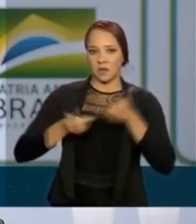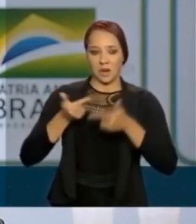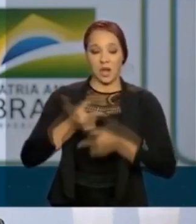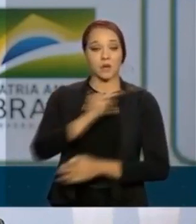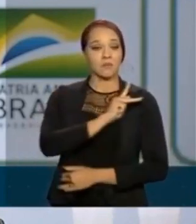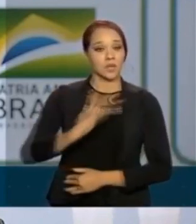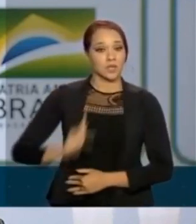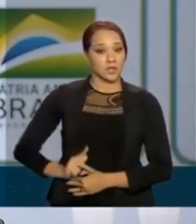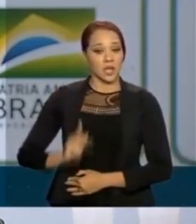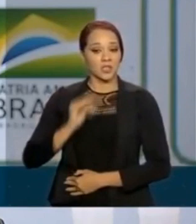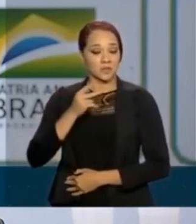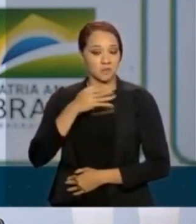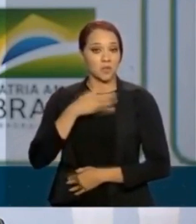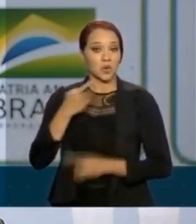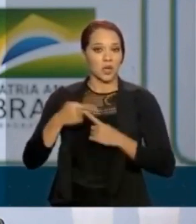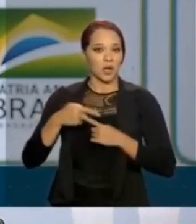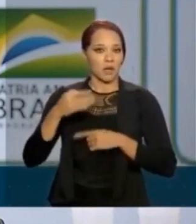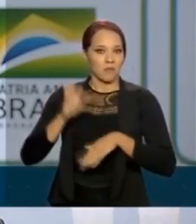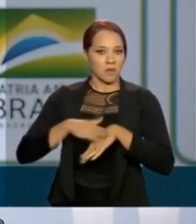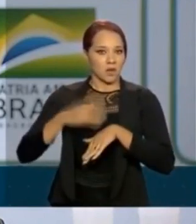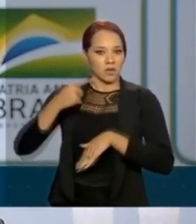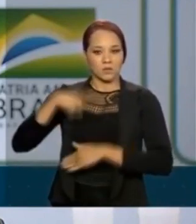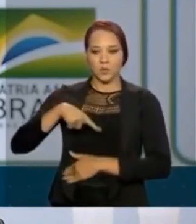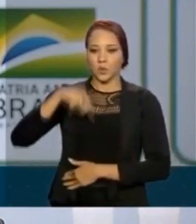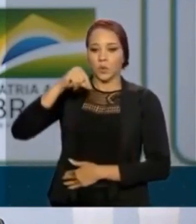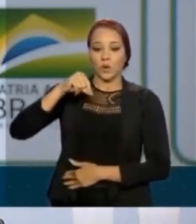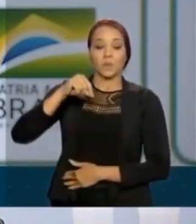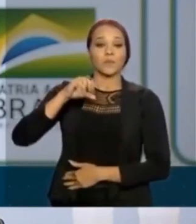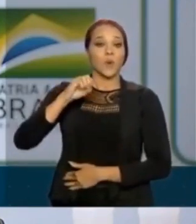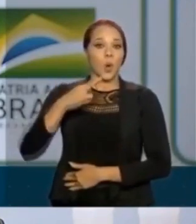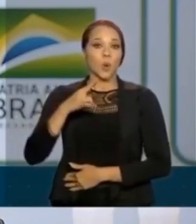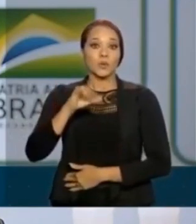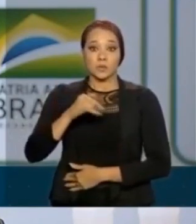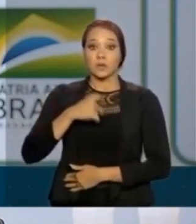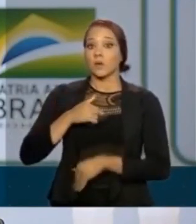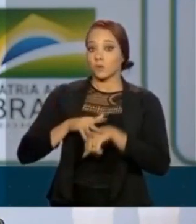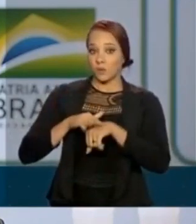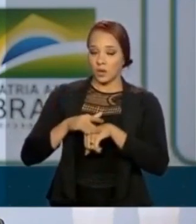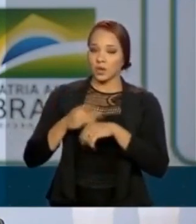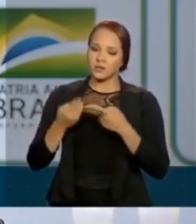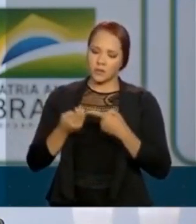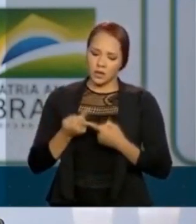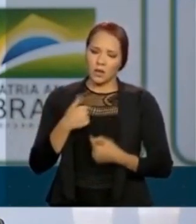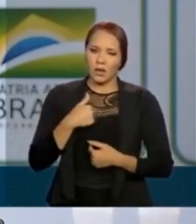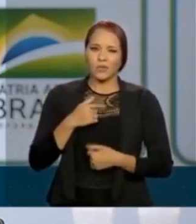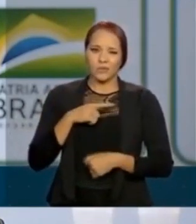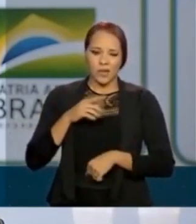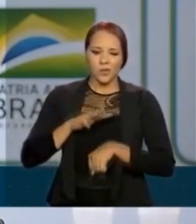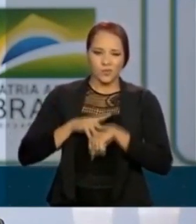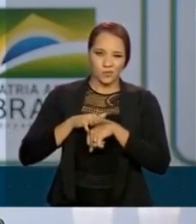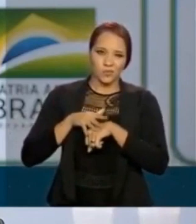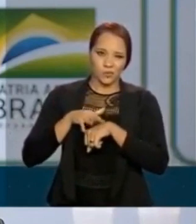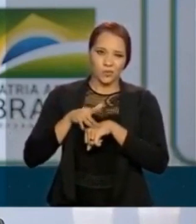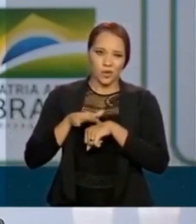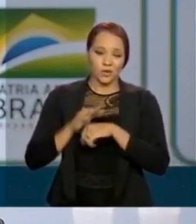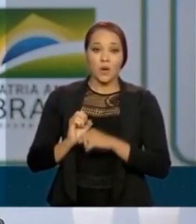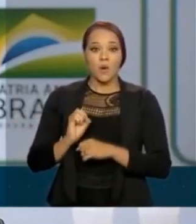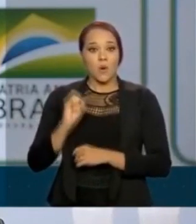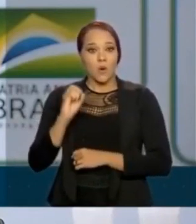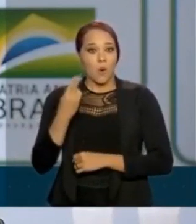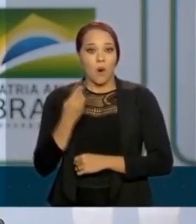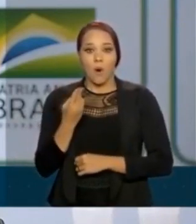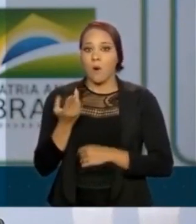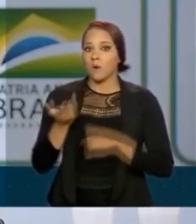o presidente achar, porque foi ele quem me nomeou, ou se eu estiver doente, que é possível ter uma doença, ou